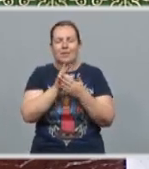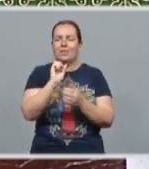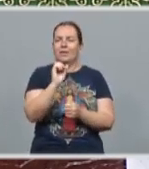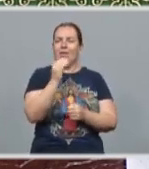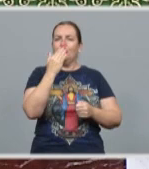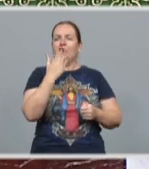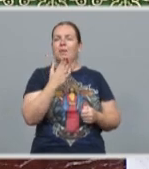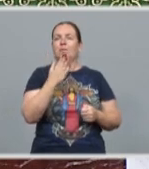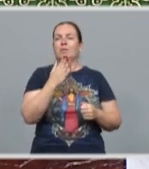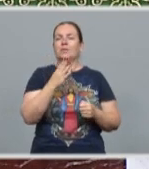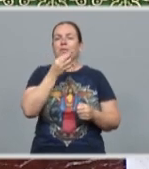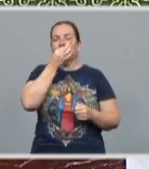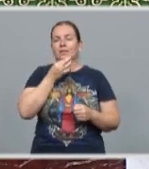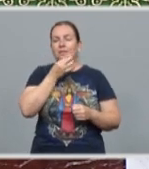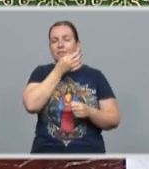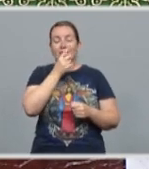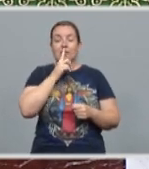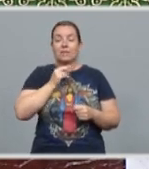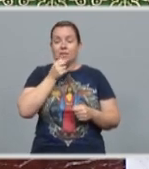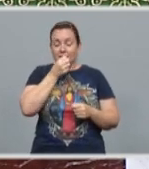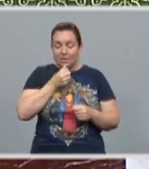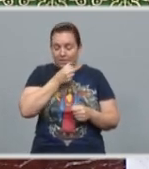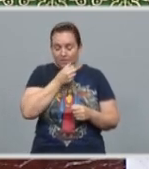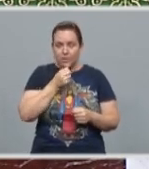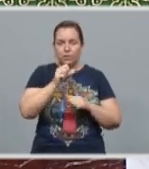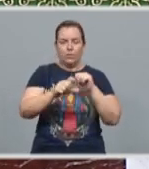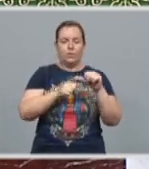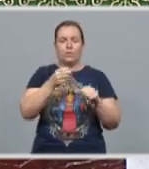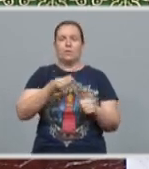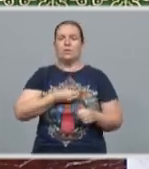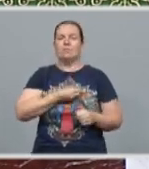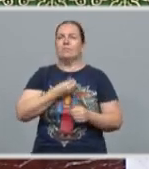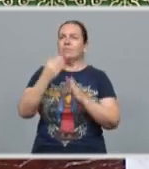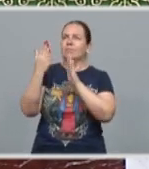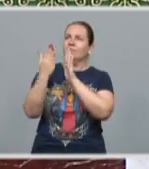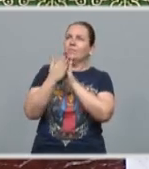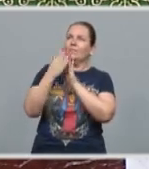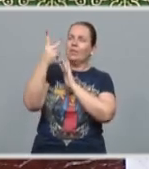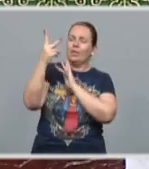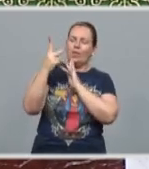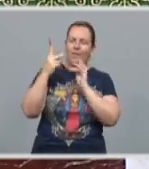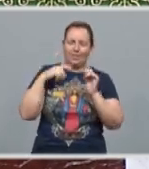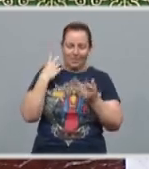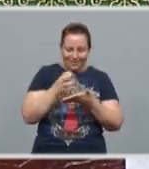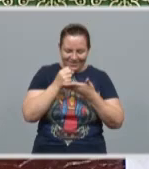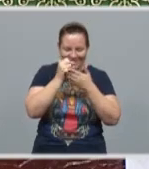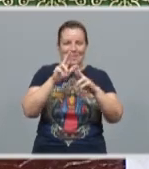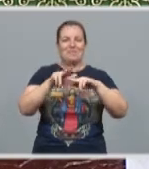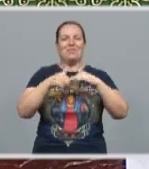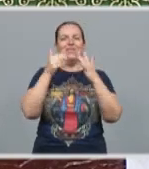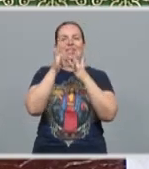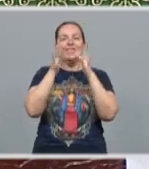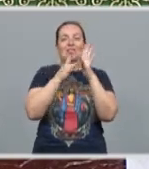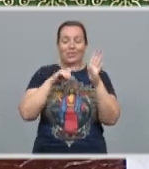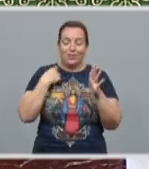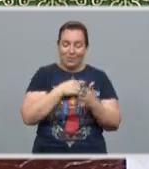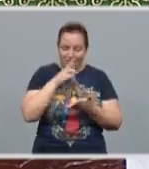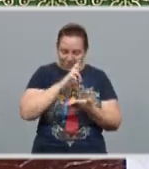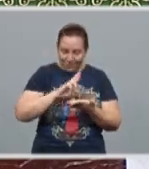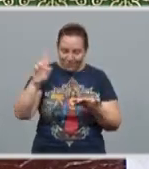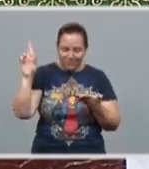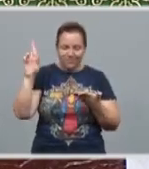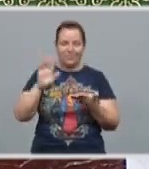celebramos esse sacrifício, torna-se presente a nossa redenção. Por Cristo